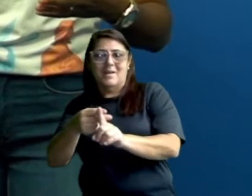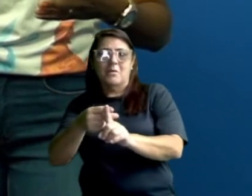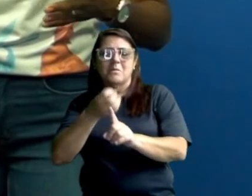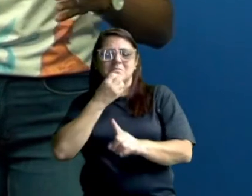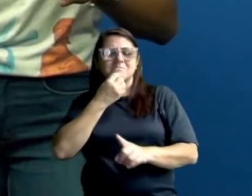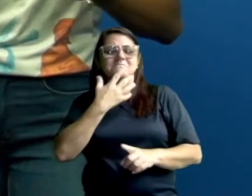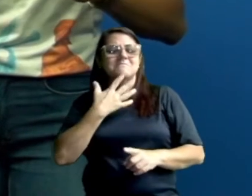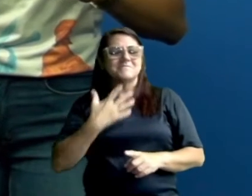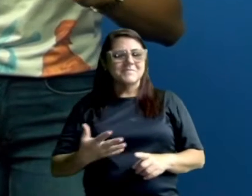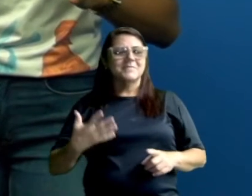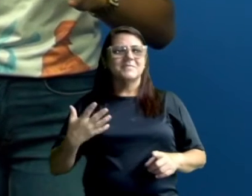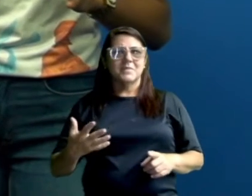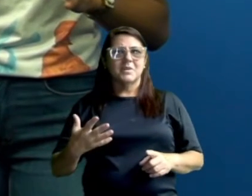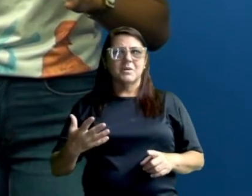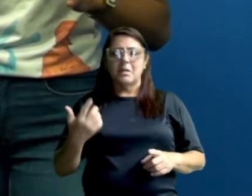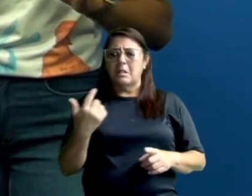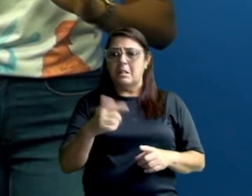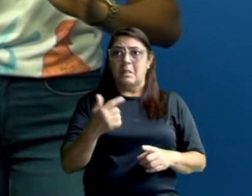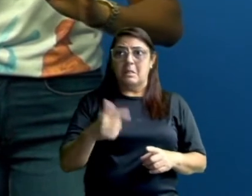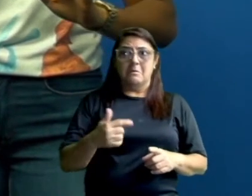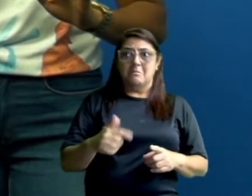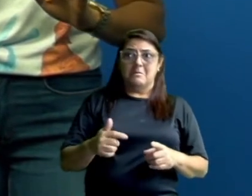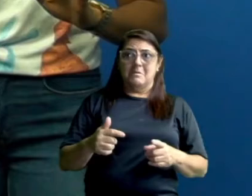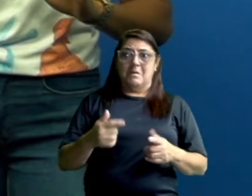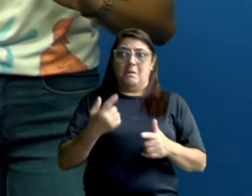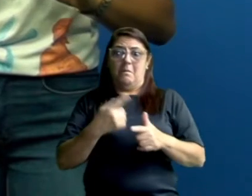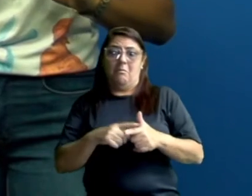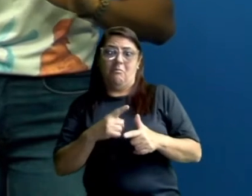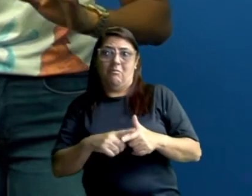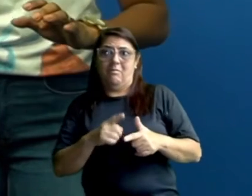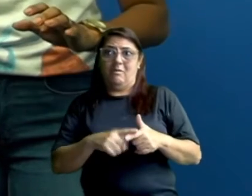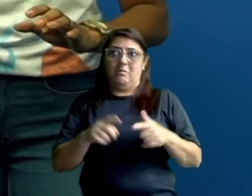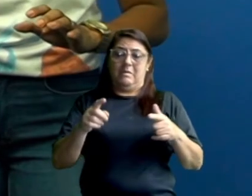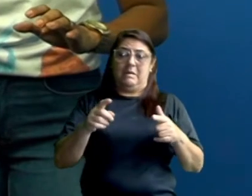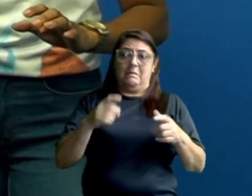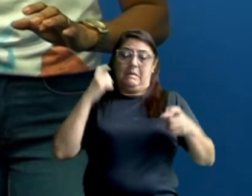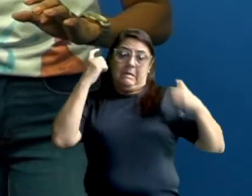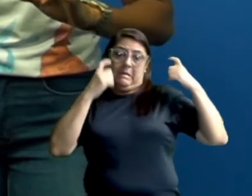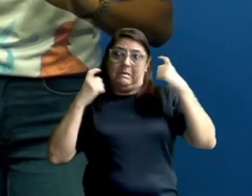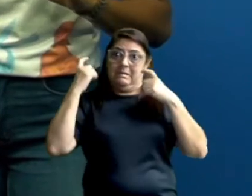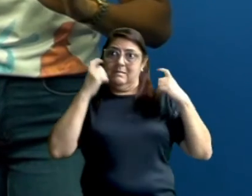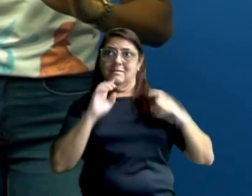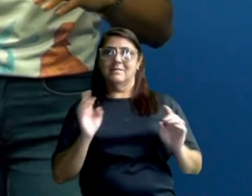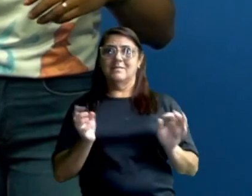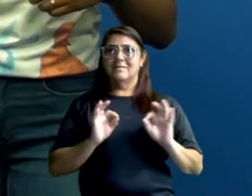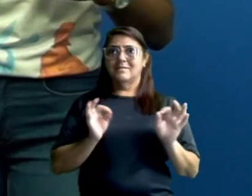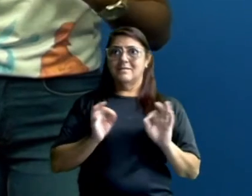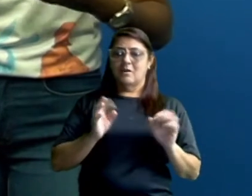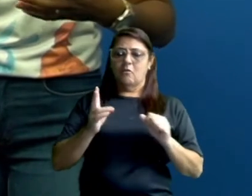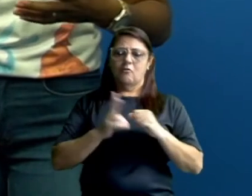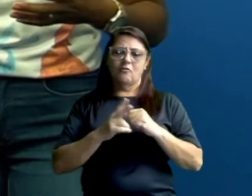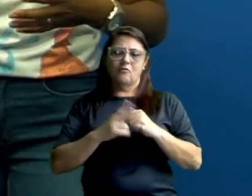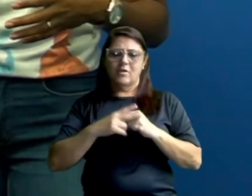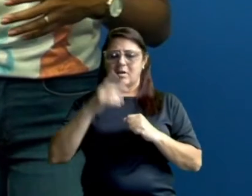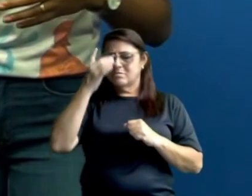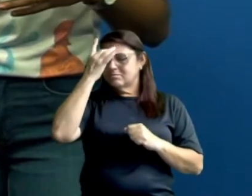isso, pessoal. Não existe bicho de sete cabeças com esse verbo. Esse verbo é muito simples e a gente utiliza todos os dias ou